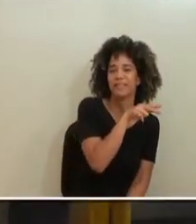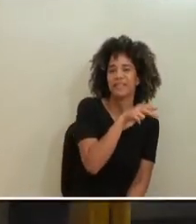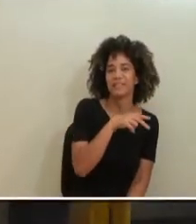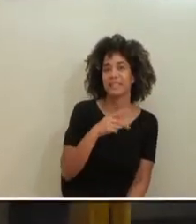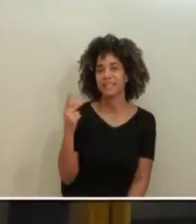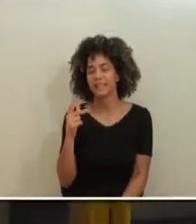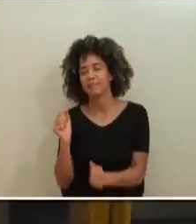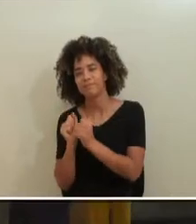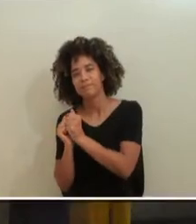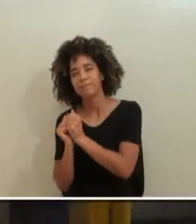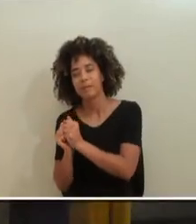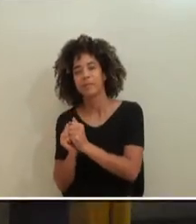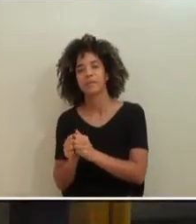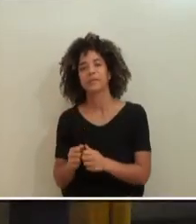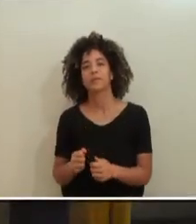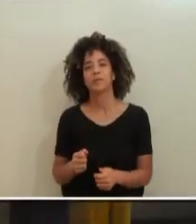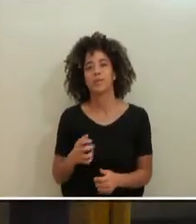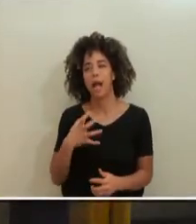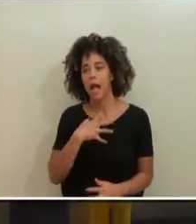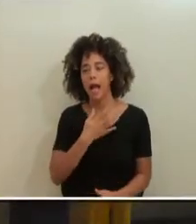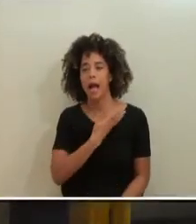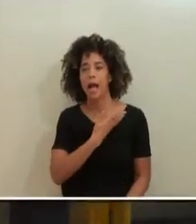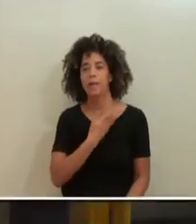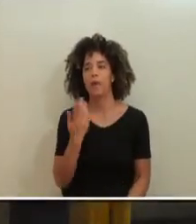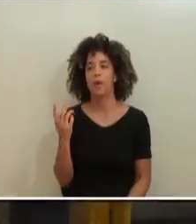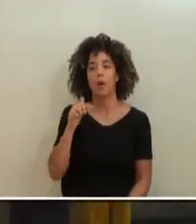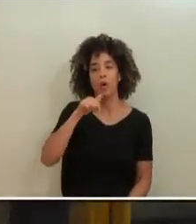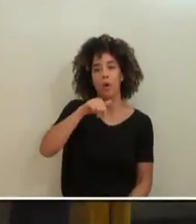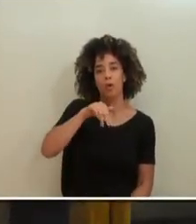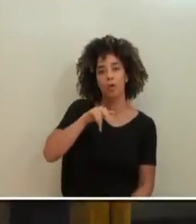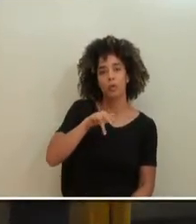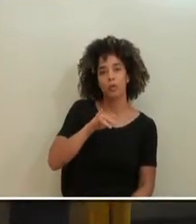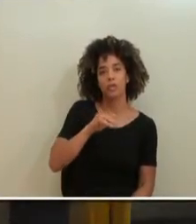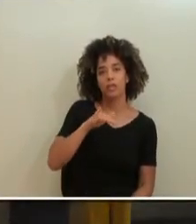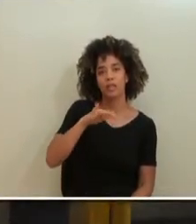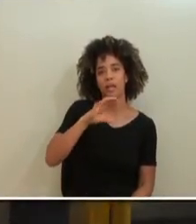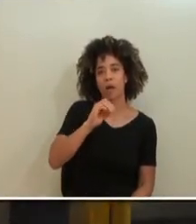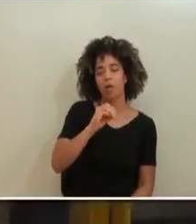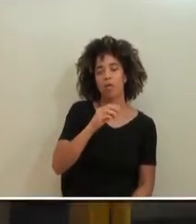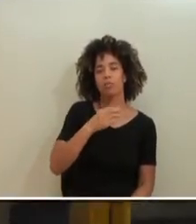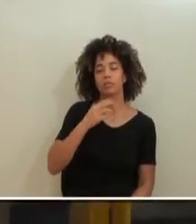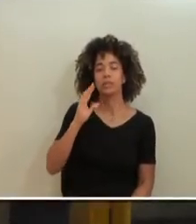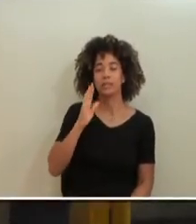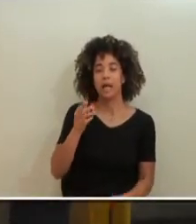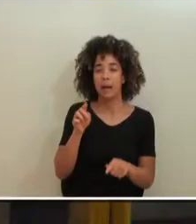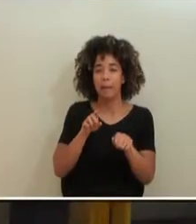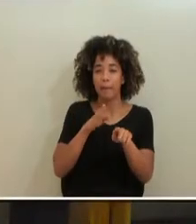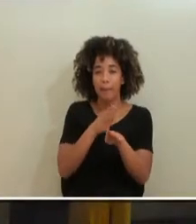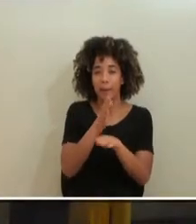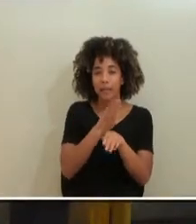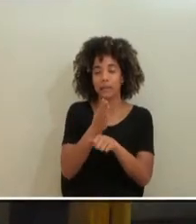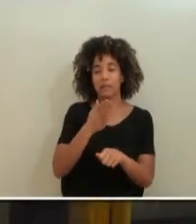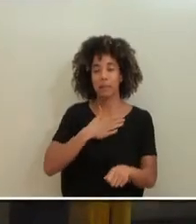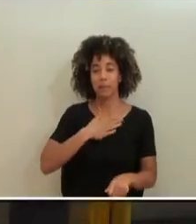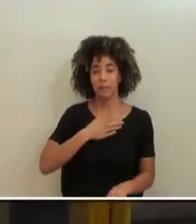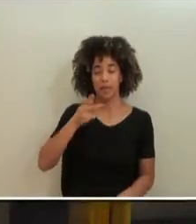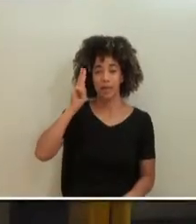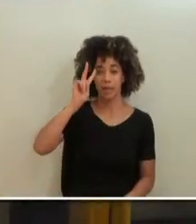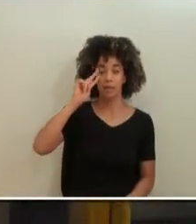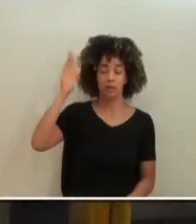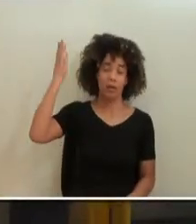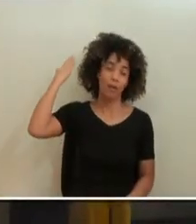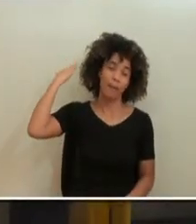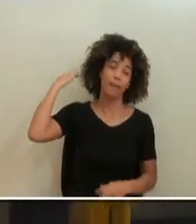o Kiko é um cara que faz parte da minha história escoteira, desde que eu voltei para o grupo escoteiro